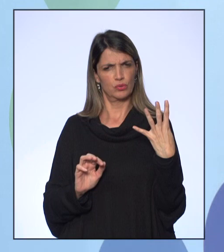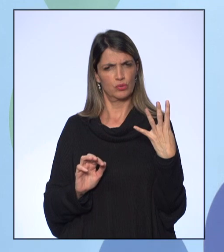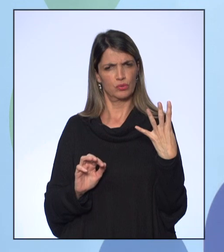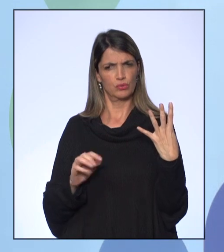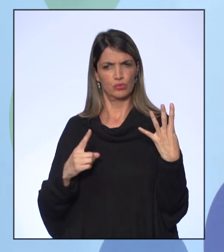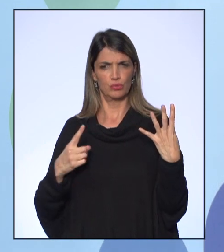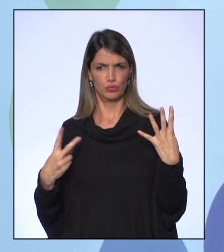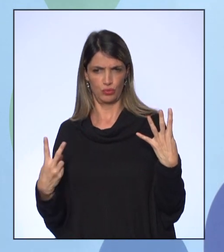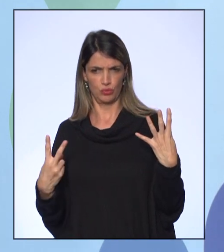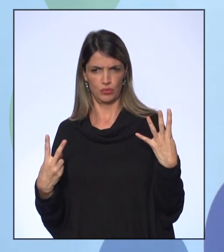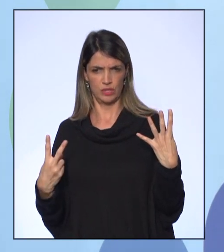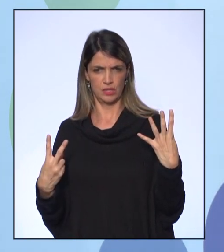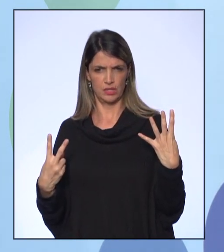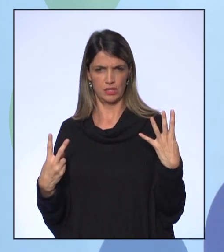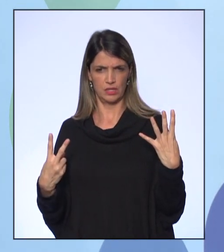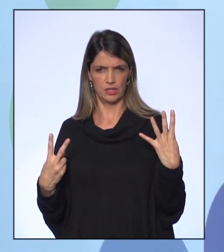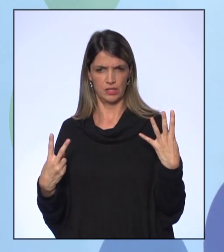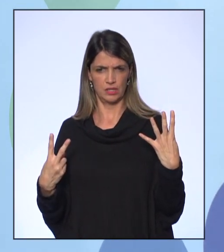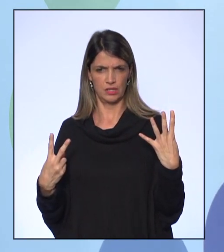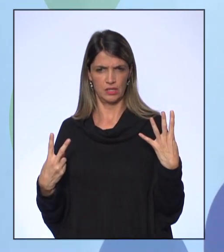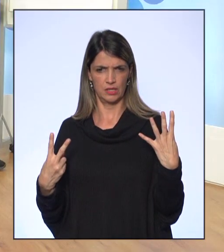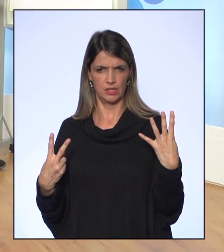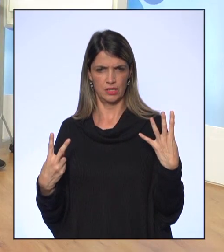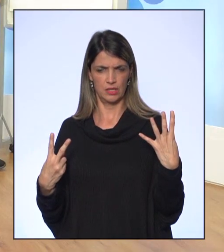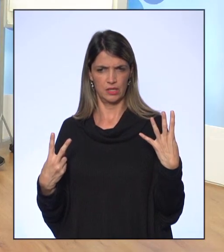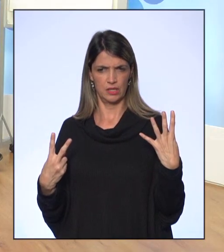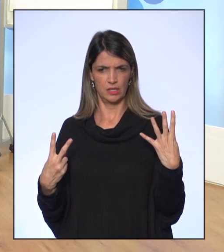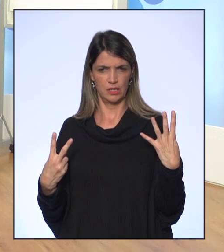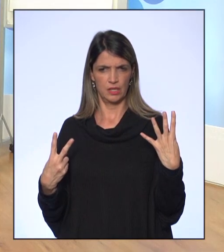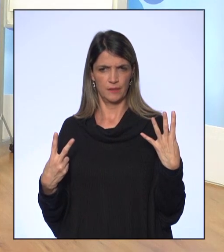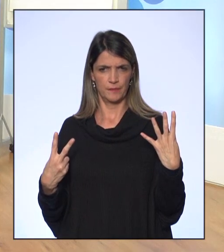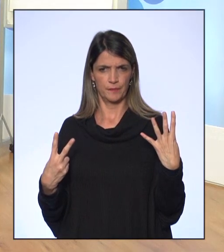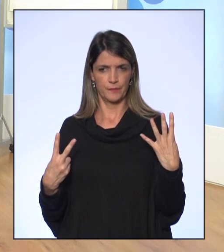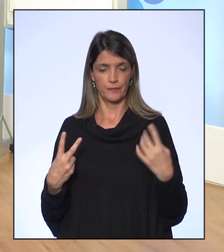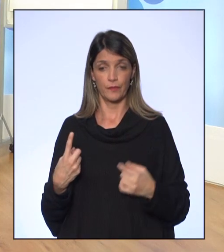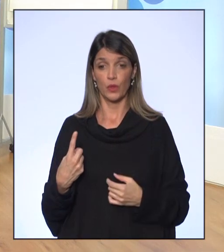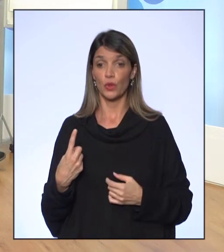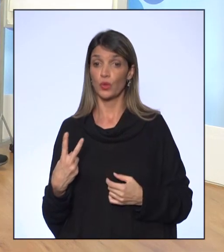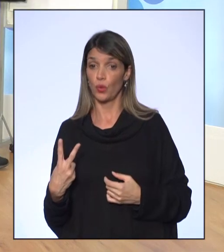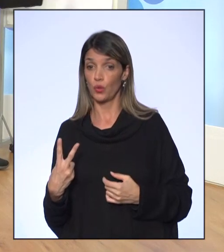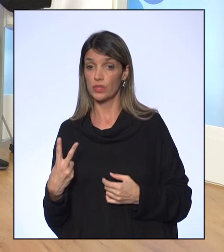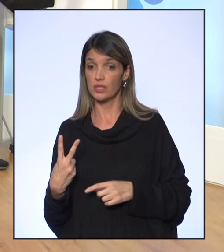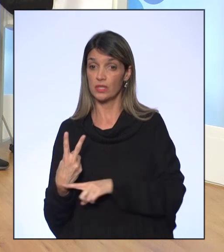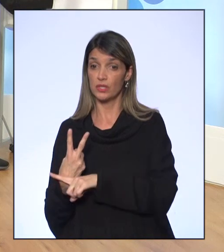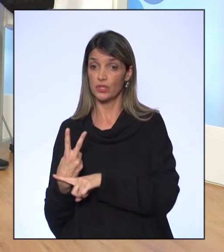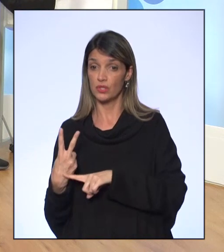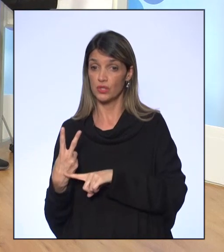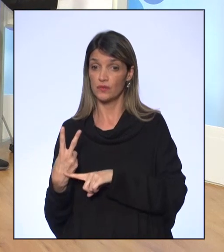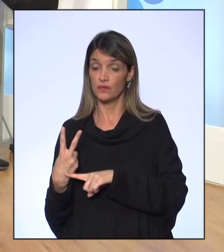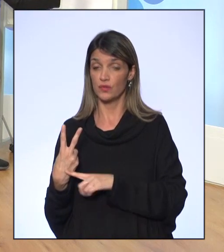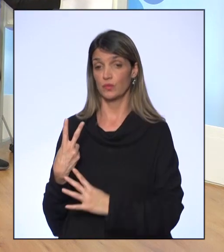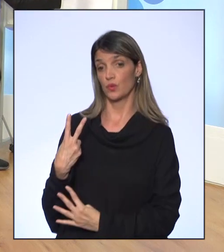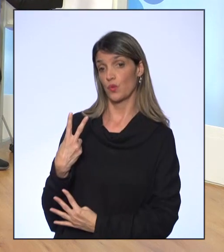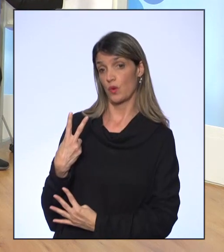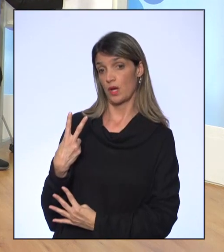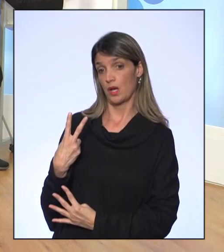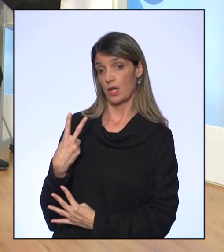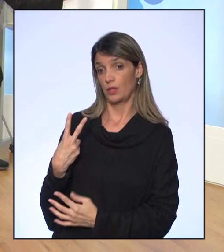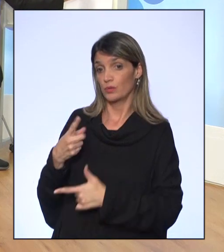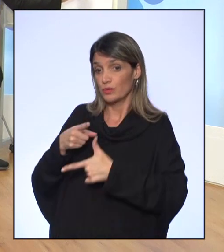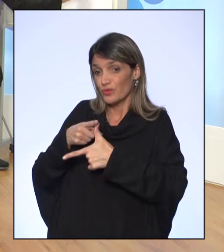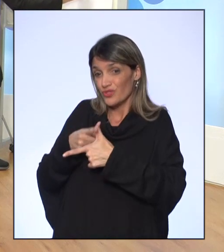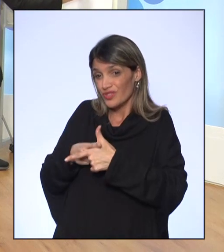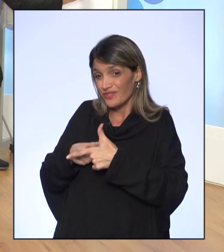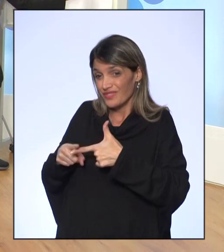custará? 3. Isso mesmo. Puxa vida. Ou seja, eu estou dividindo o 12 por quanto? por 4. Isso mesmo. Então, eu vou dividir o